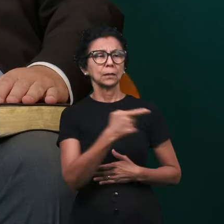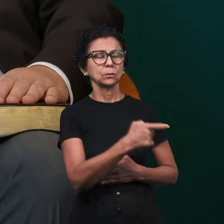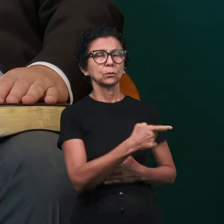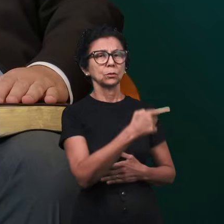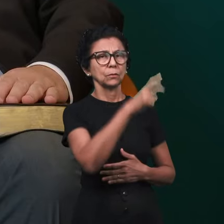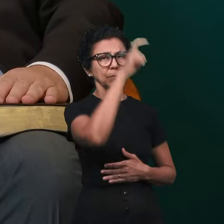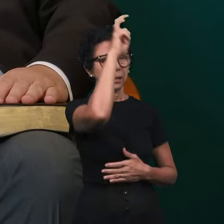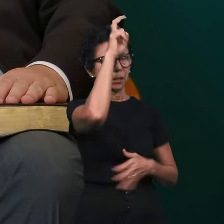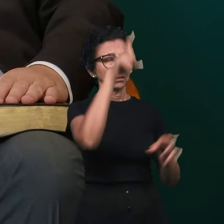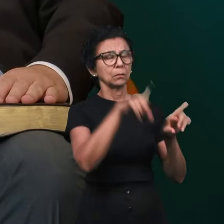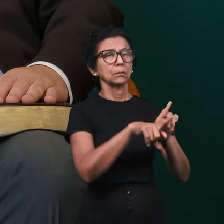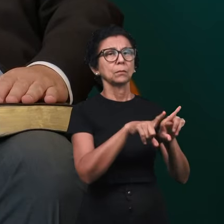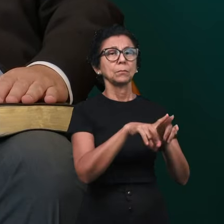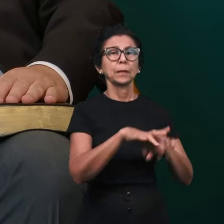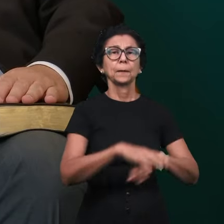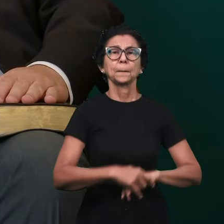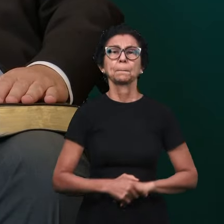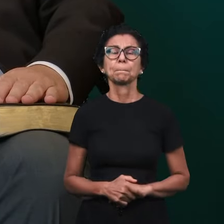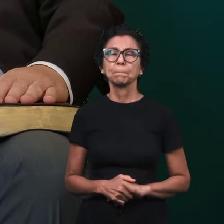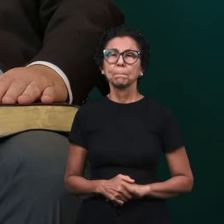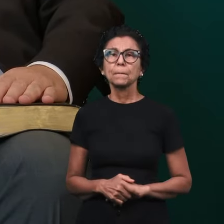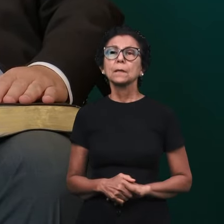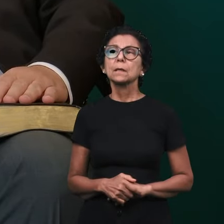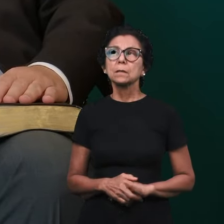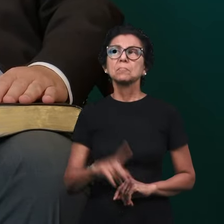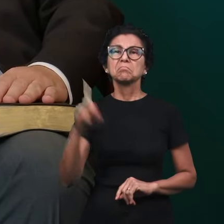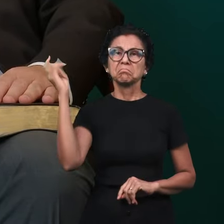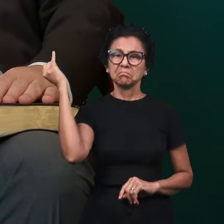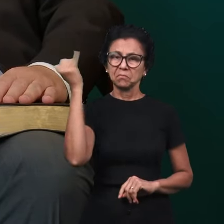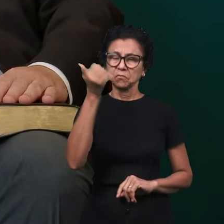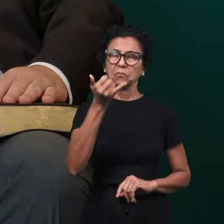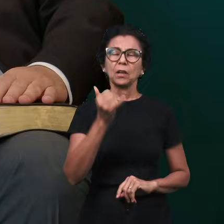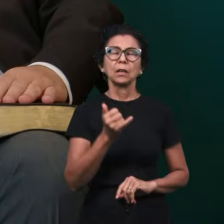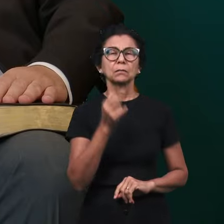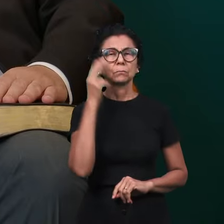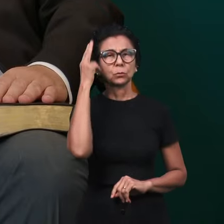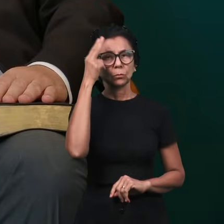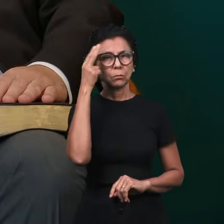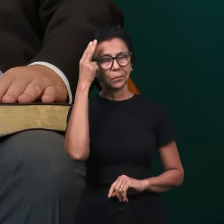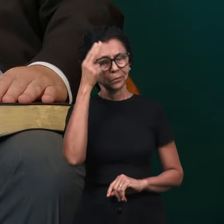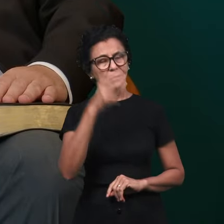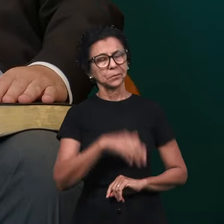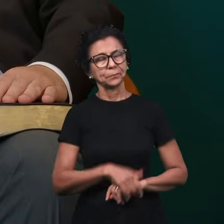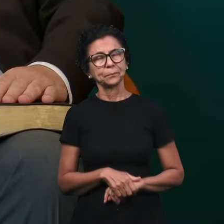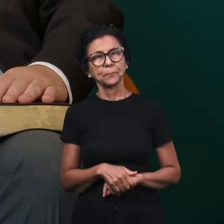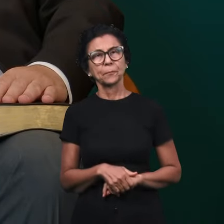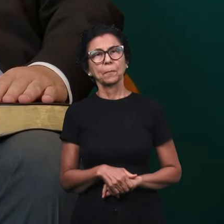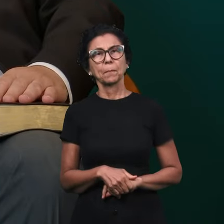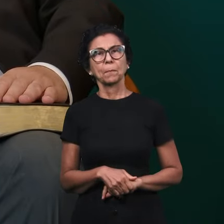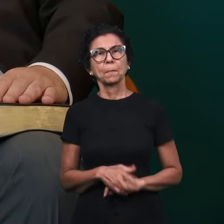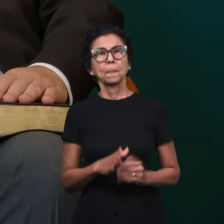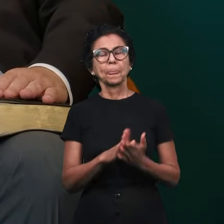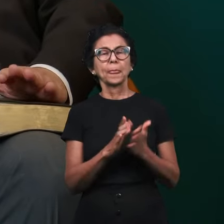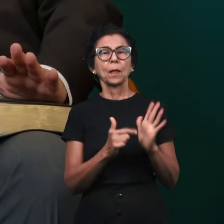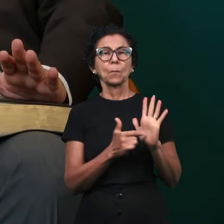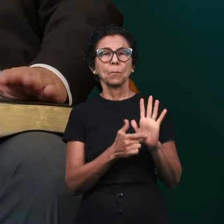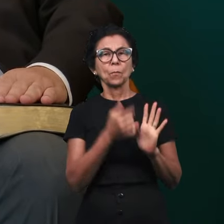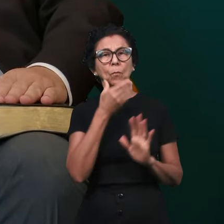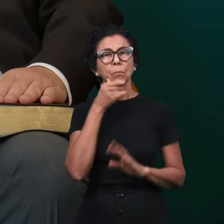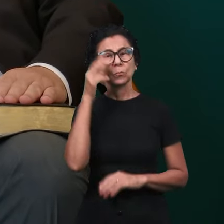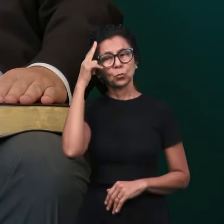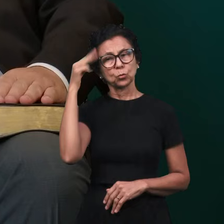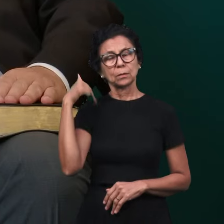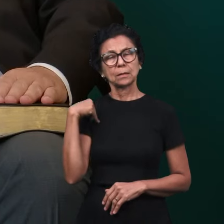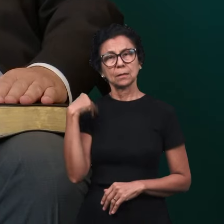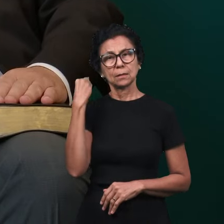palavra muitos exemplos que Deus realmente se manifesta ao homem dessa maneira, né? No sonho profético. Quando a palavra fala sobre